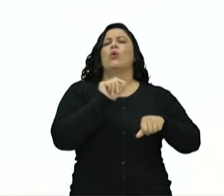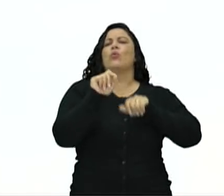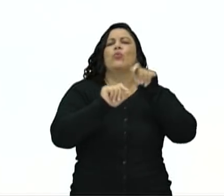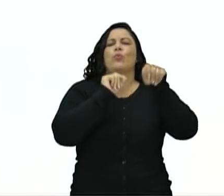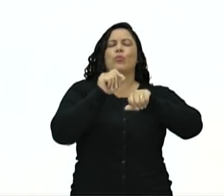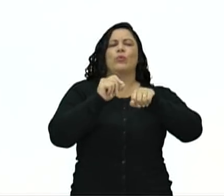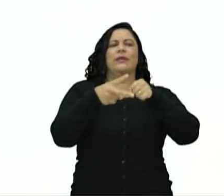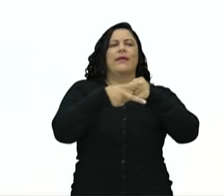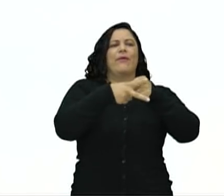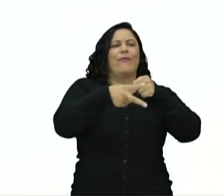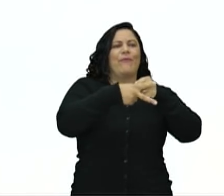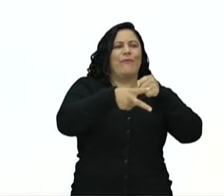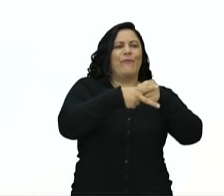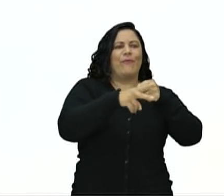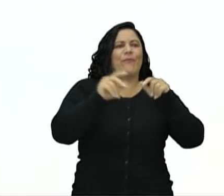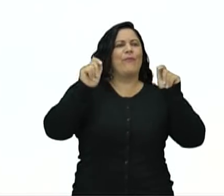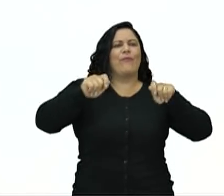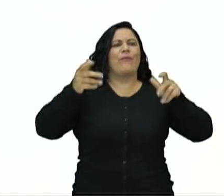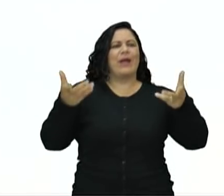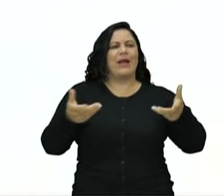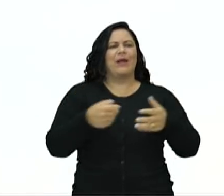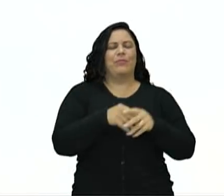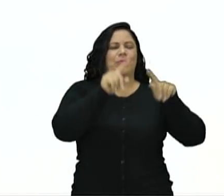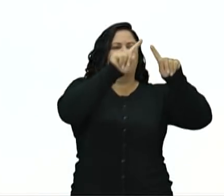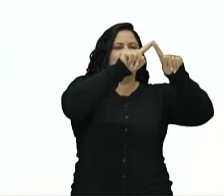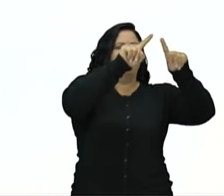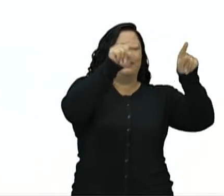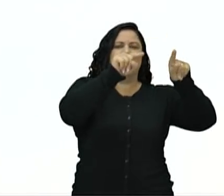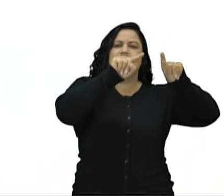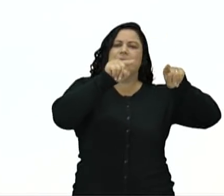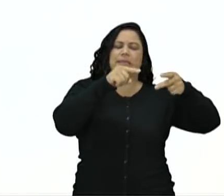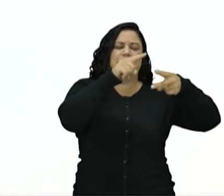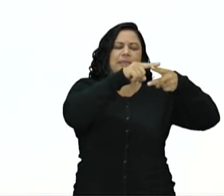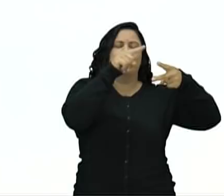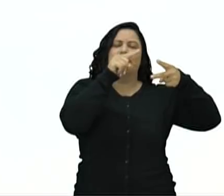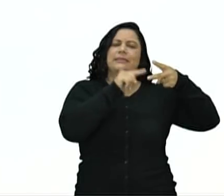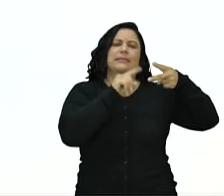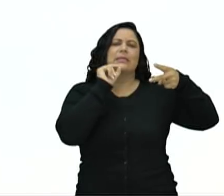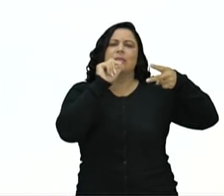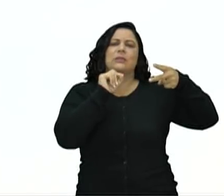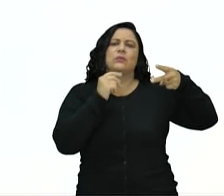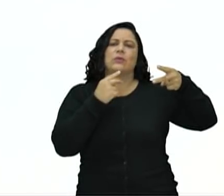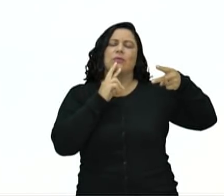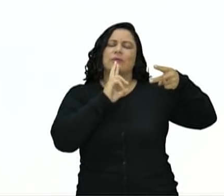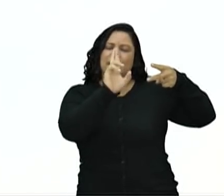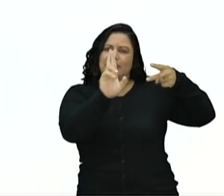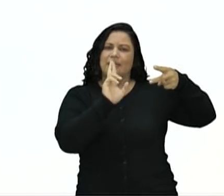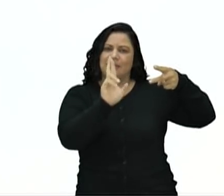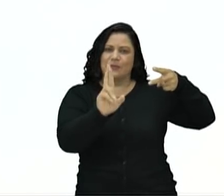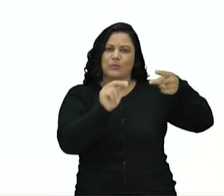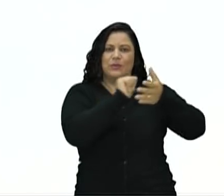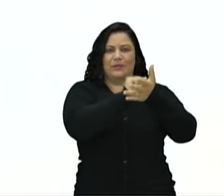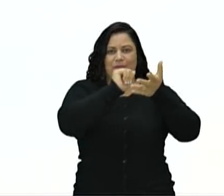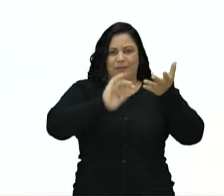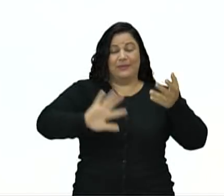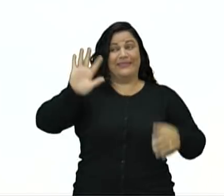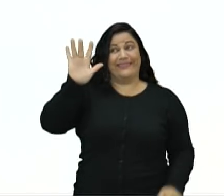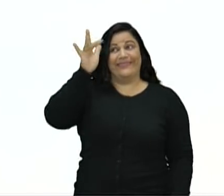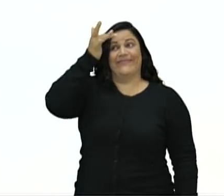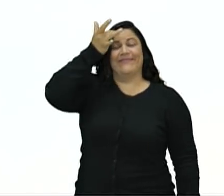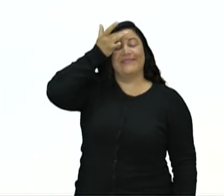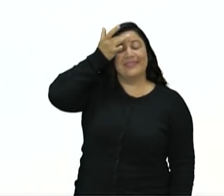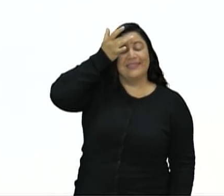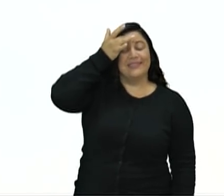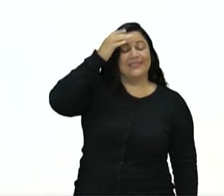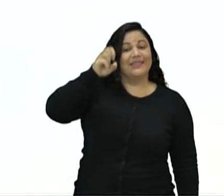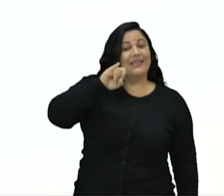indicativo, ou, segunda possibilidade, pretérito imperfeito do modo indicativo. Façam mais essa tarefa para fixar aí, para ver se vocês